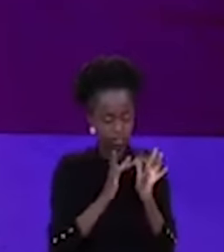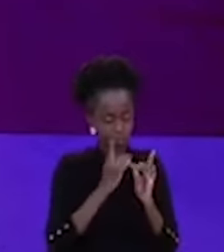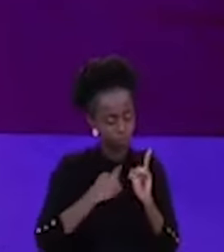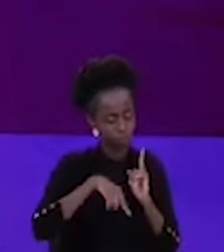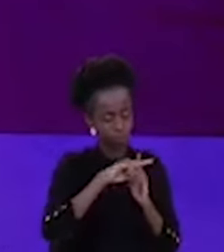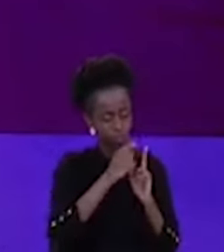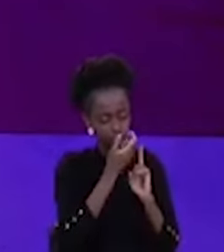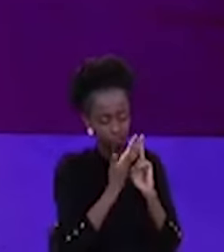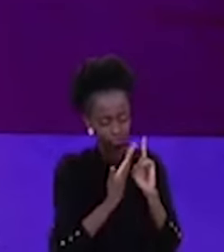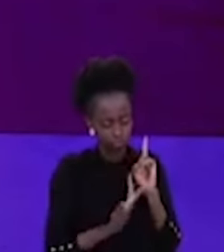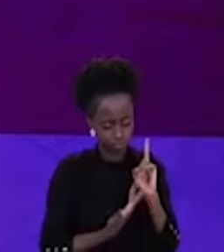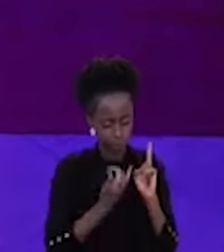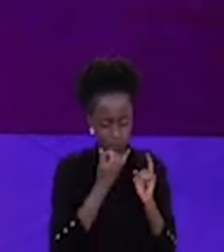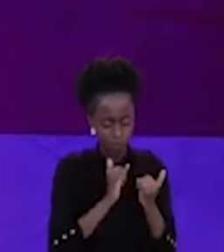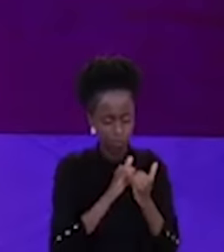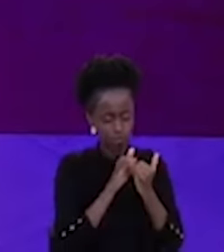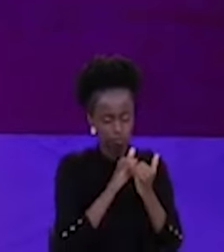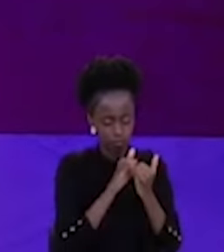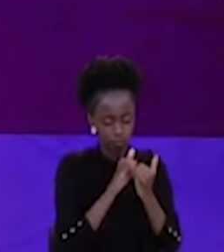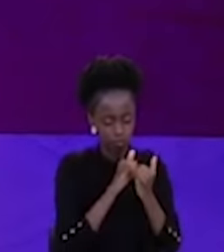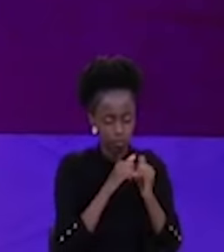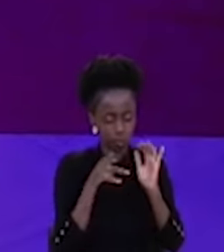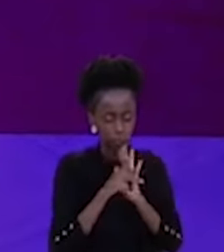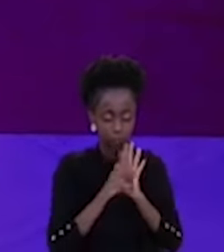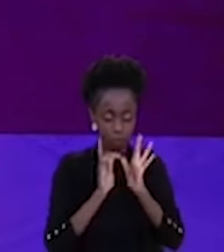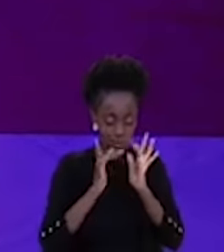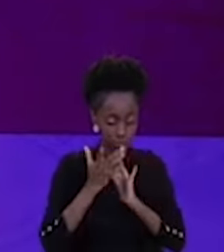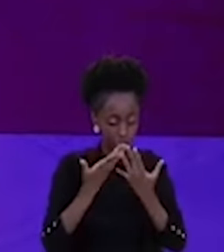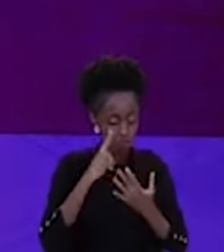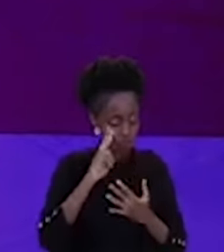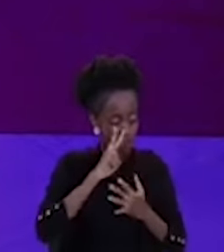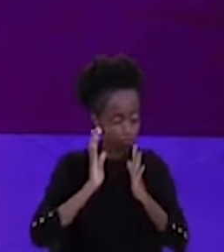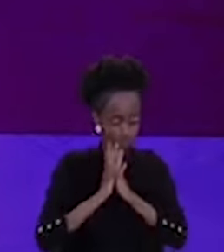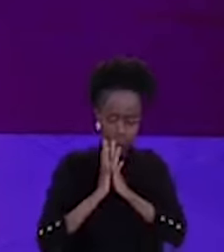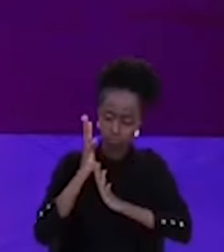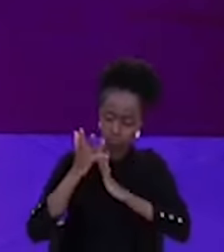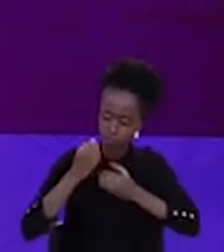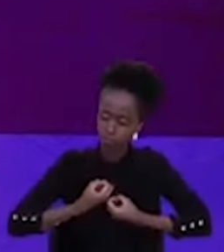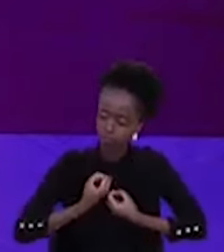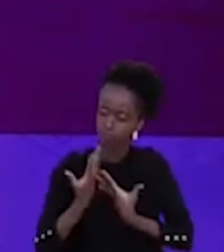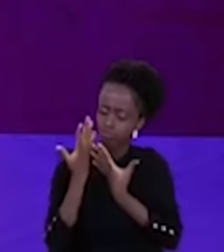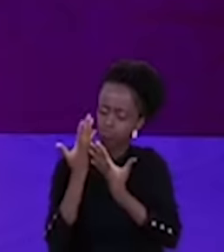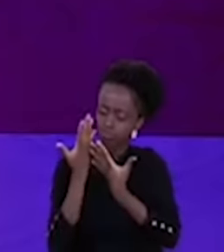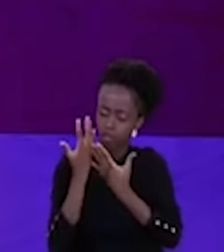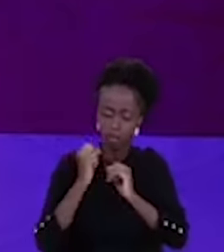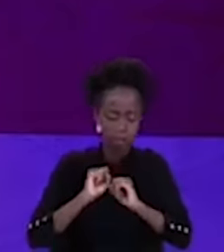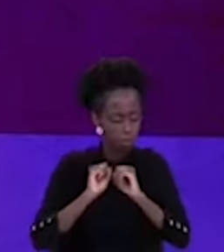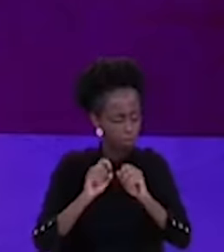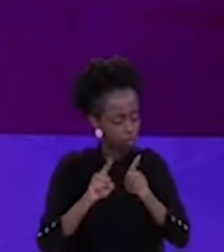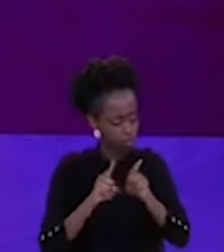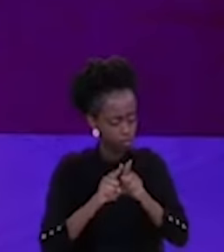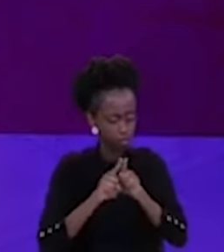Cordeiro de Deus, o noivo quer ouvir a sua declaração de fé. O noivo quer